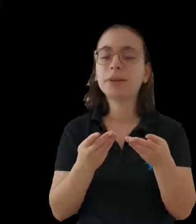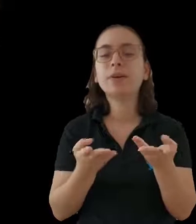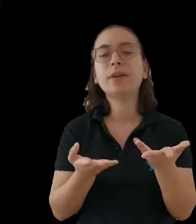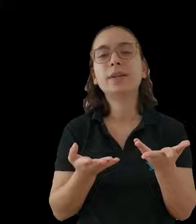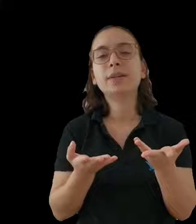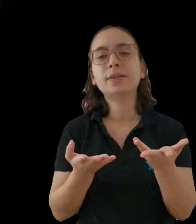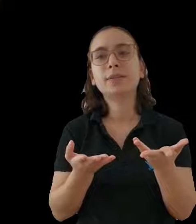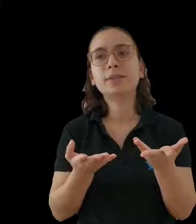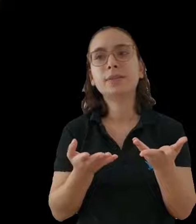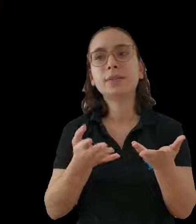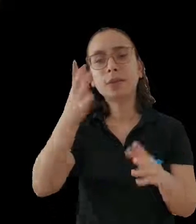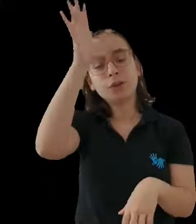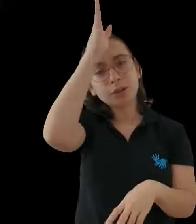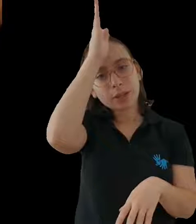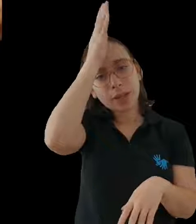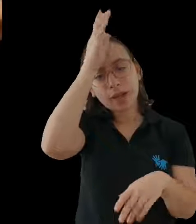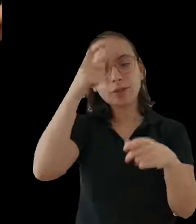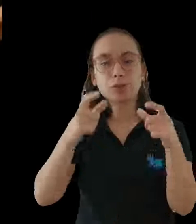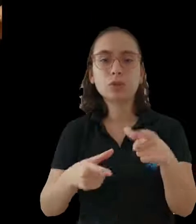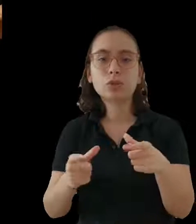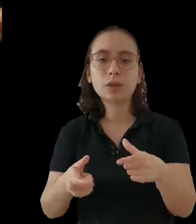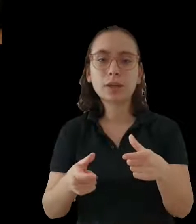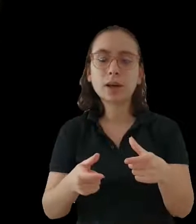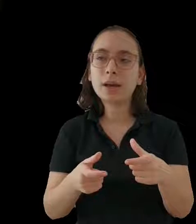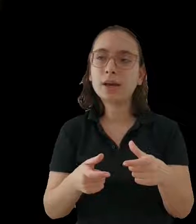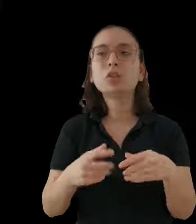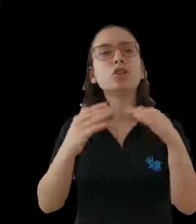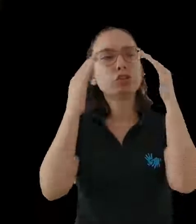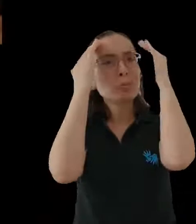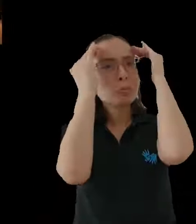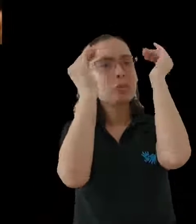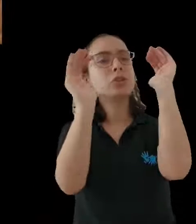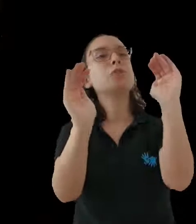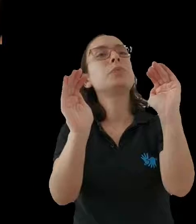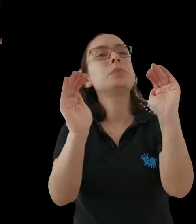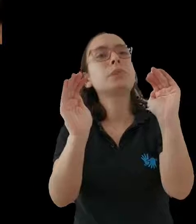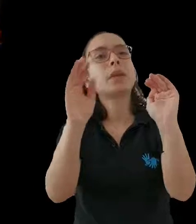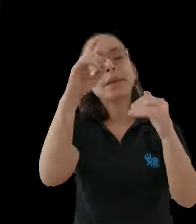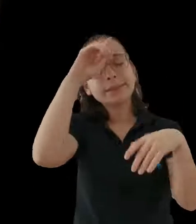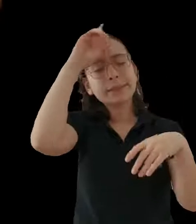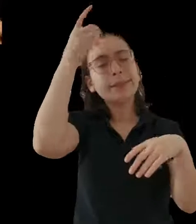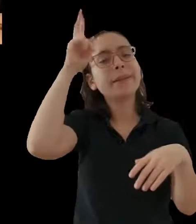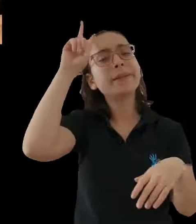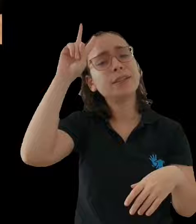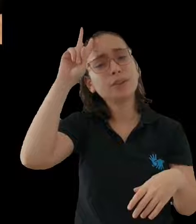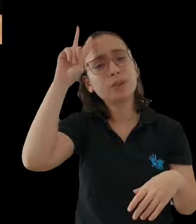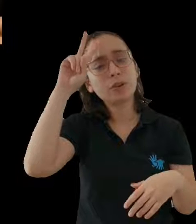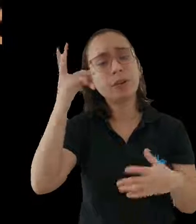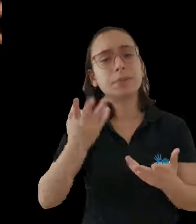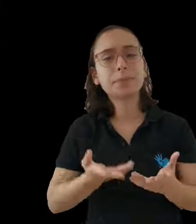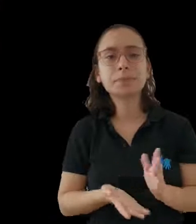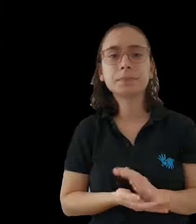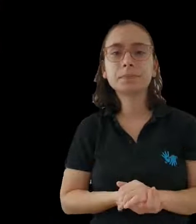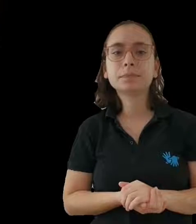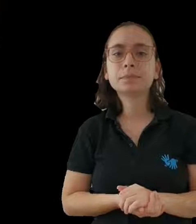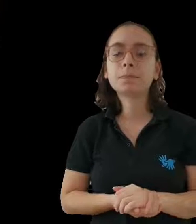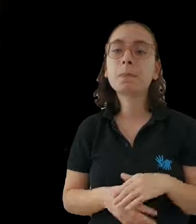é o galo do galinheiro, que tá todo mundo com respeito, enfim. Então essa é a ideia da história,